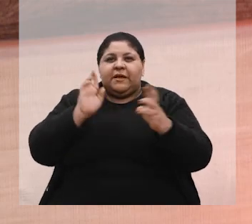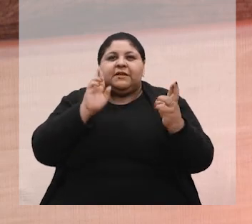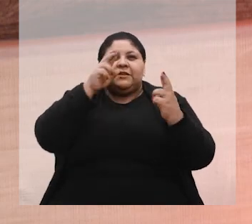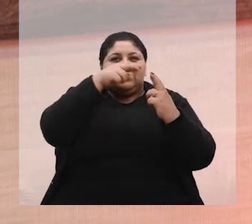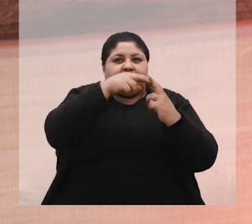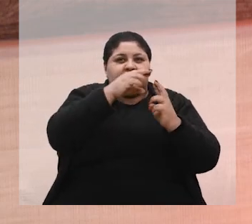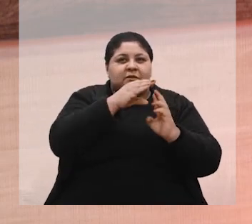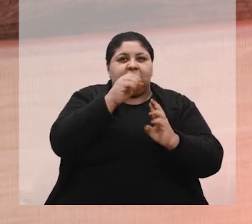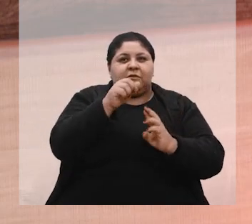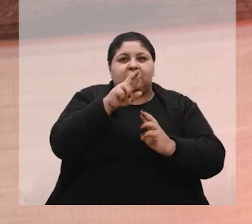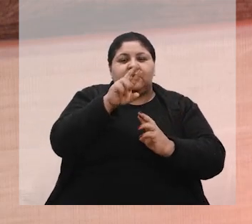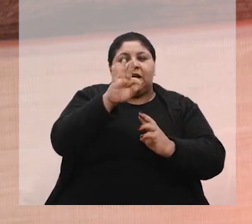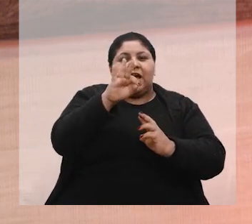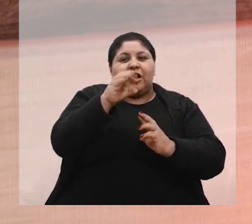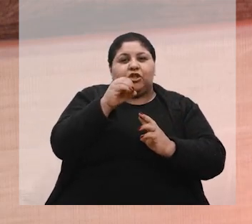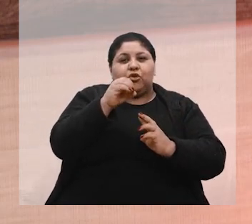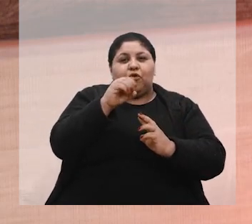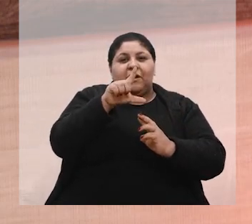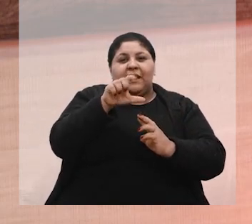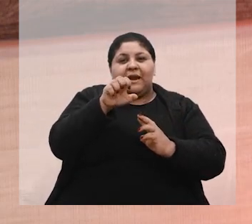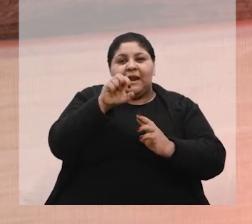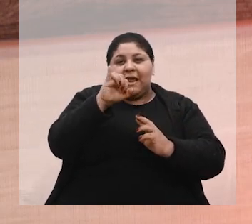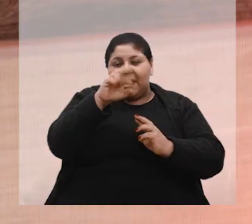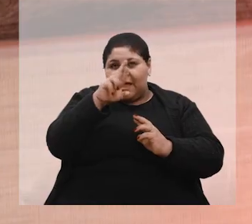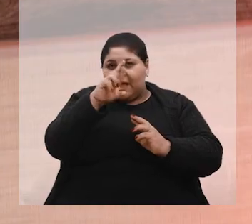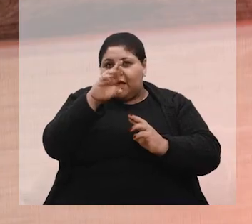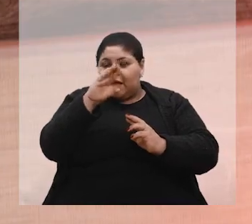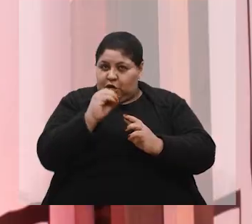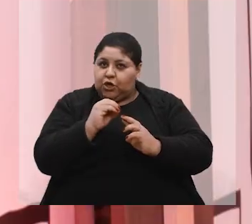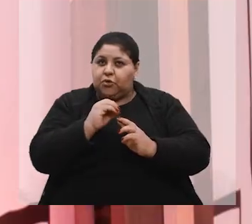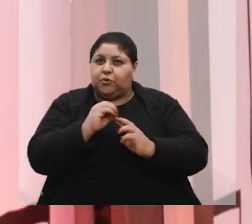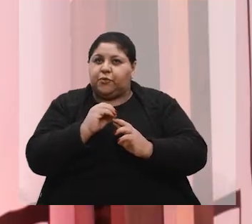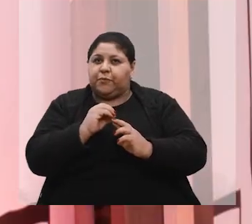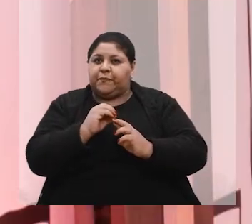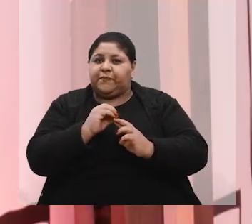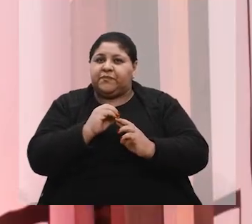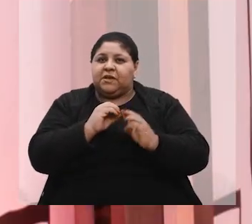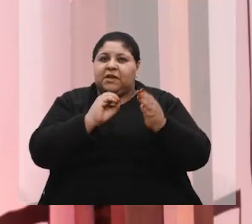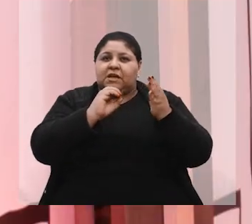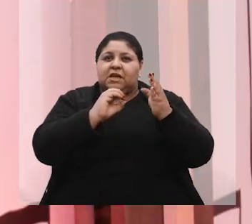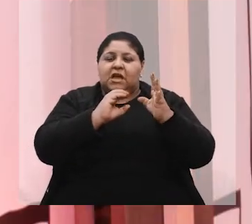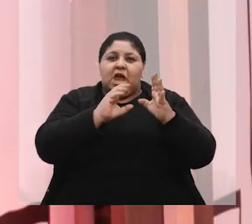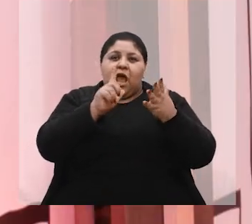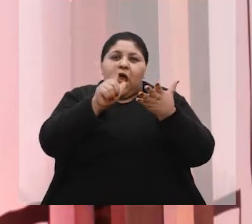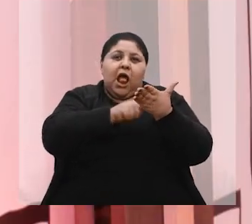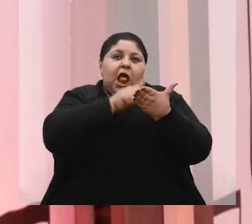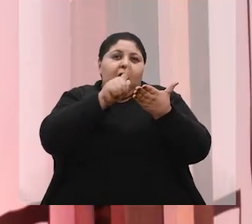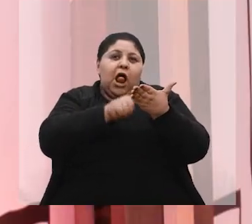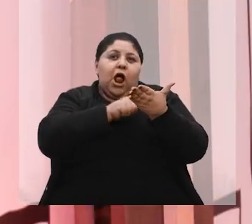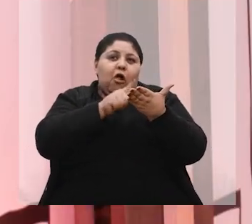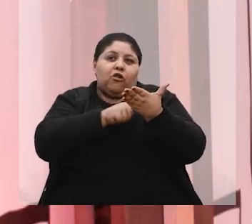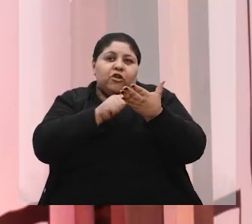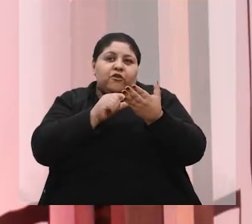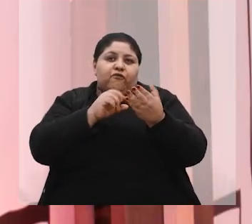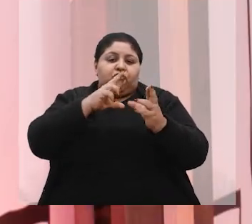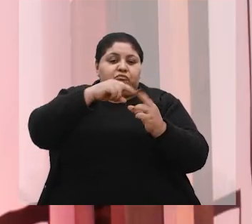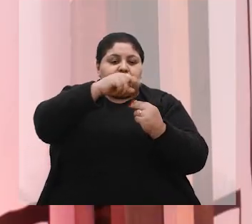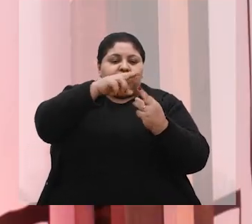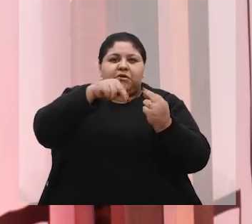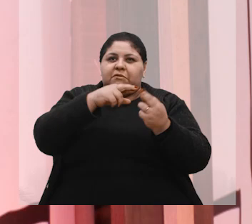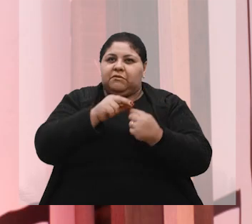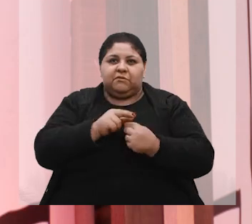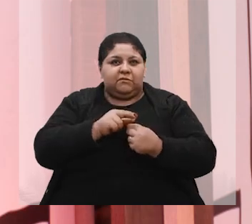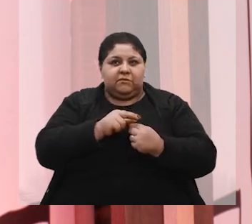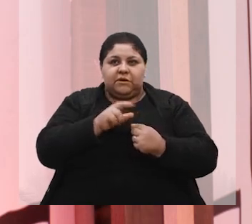sim, né, com papel reciclável. Tem uma edição super limitada, é uma obra. Às vezes as pessoas chegam e perguntam,